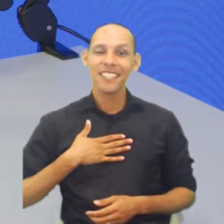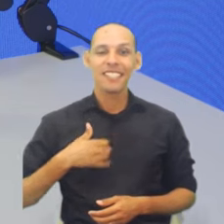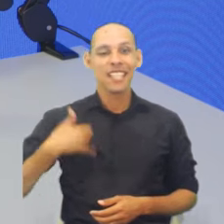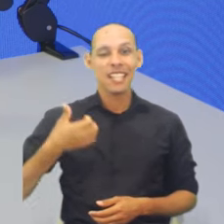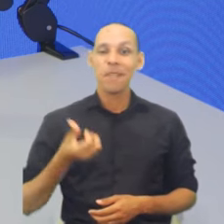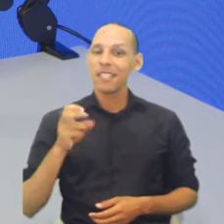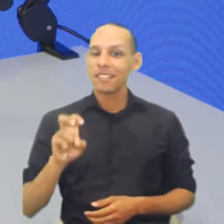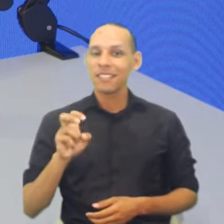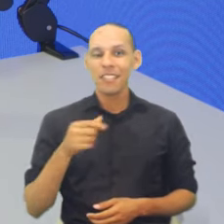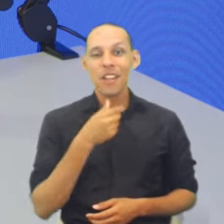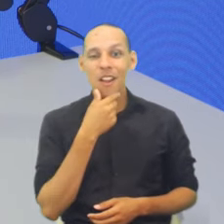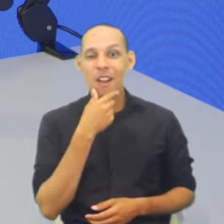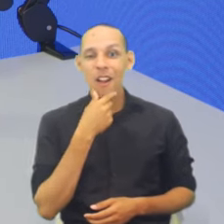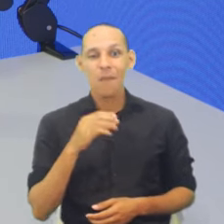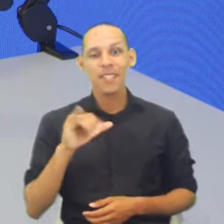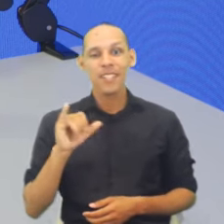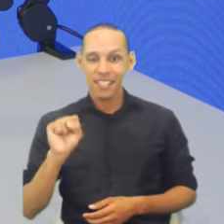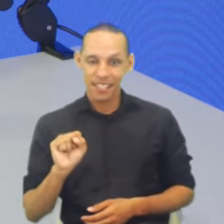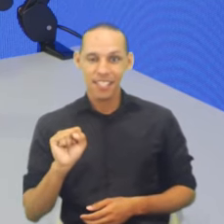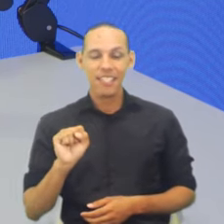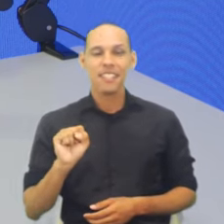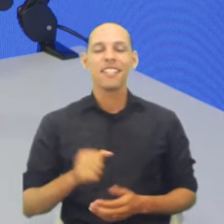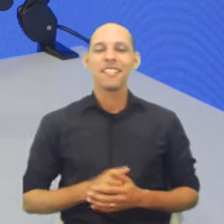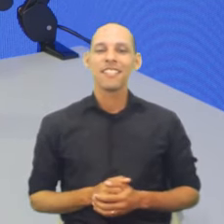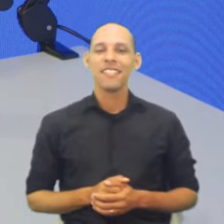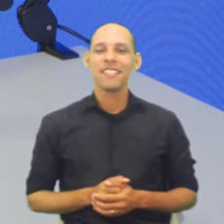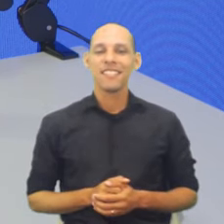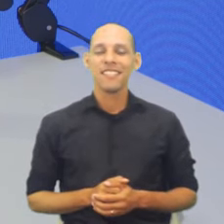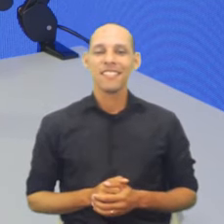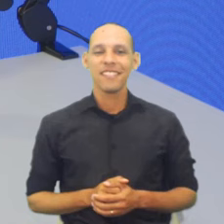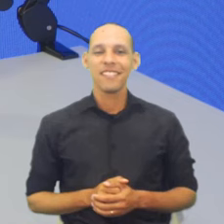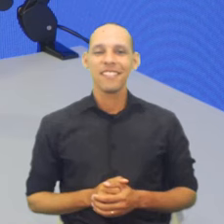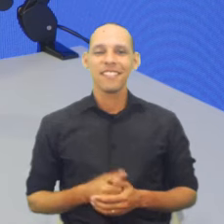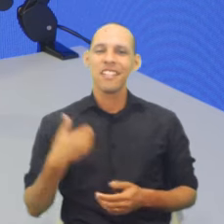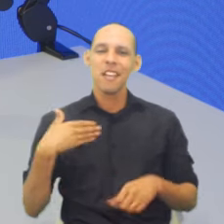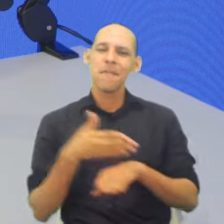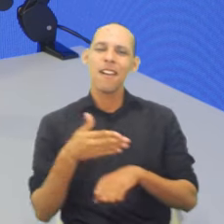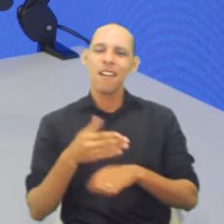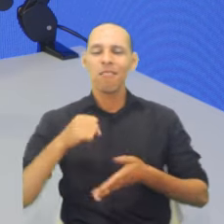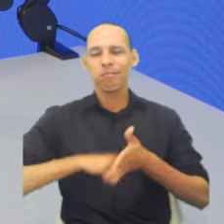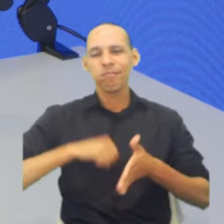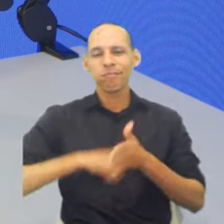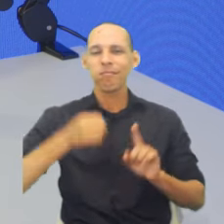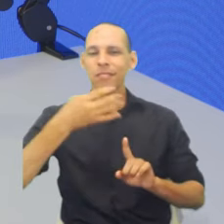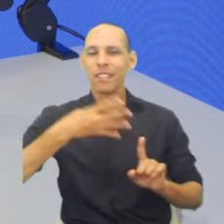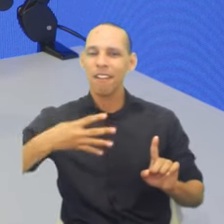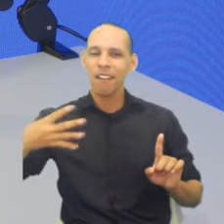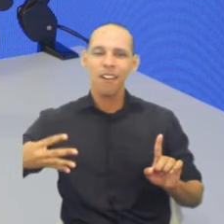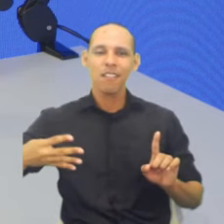eu sou um homem se gênero e participo da militância LGBT ah